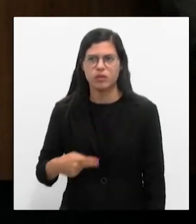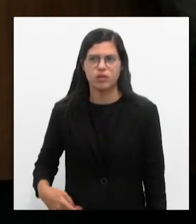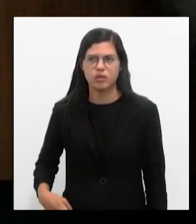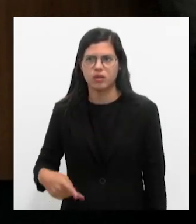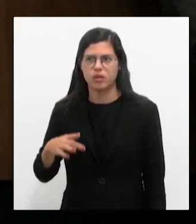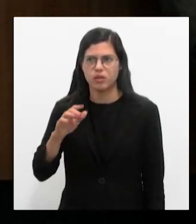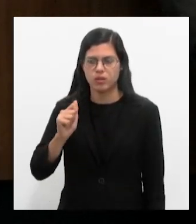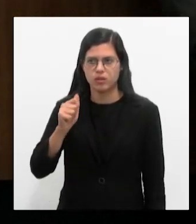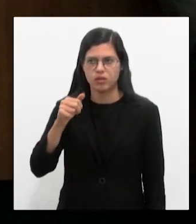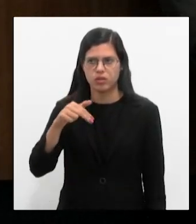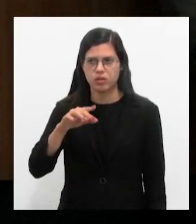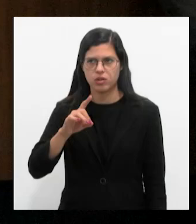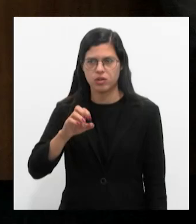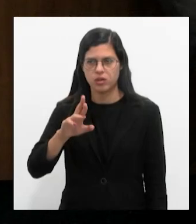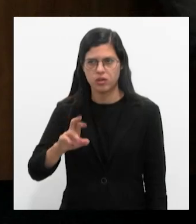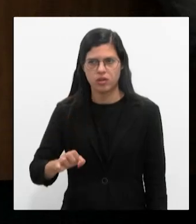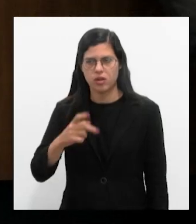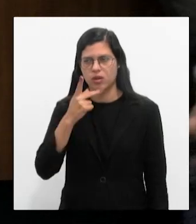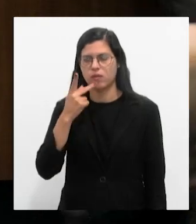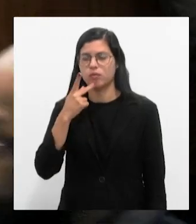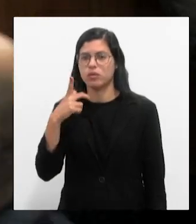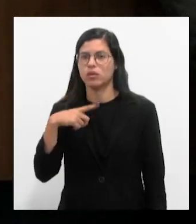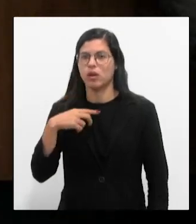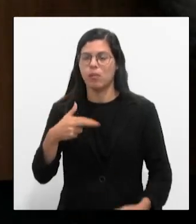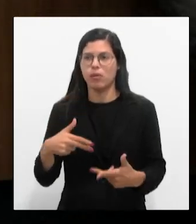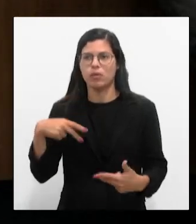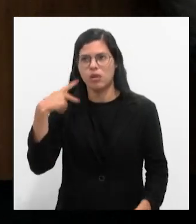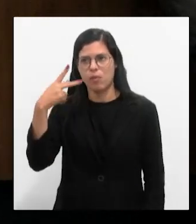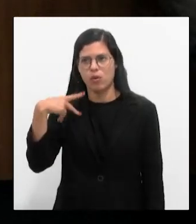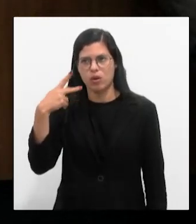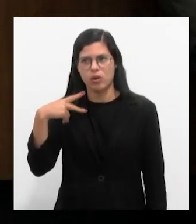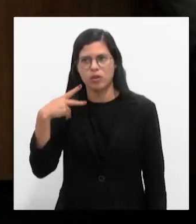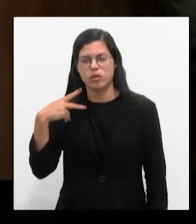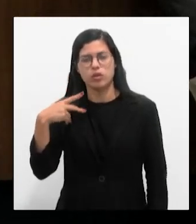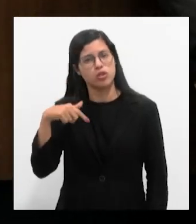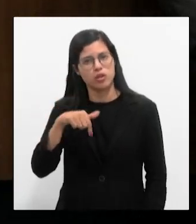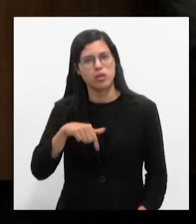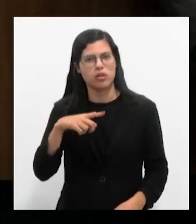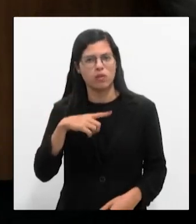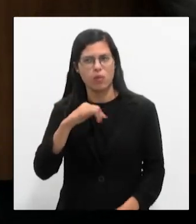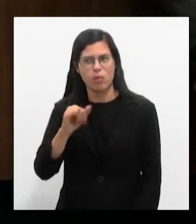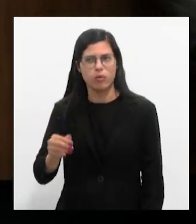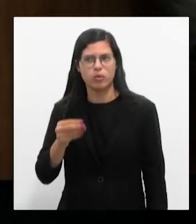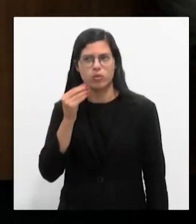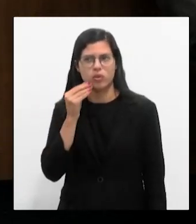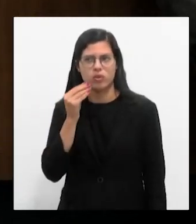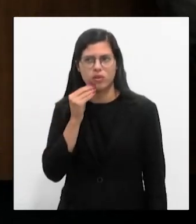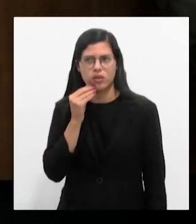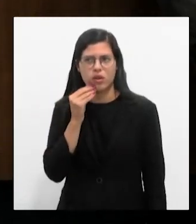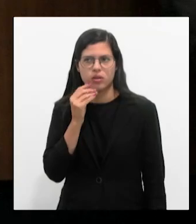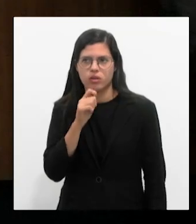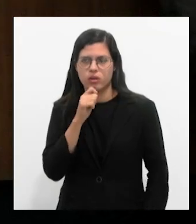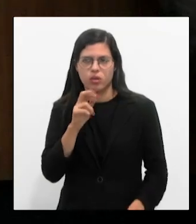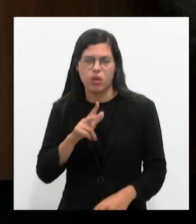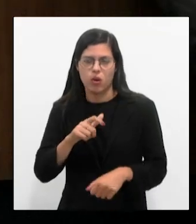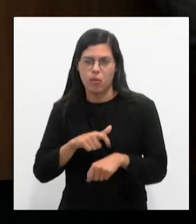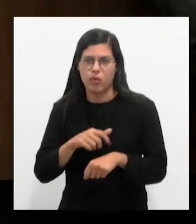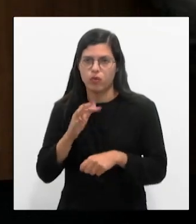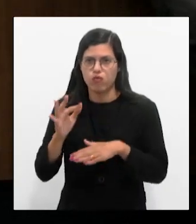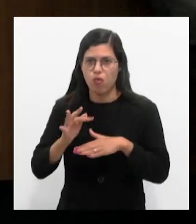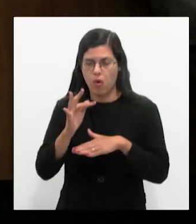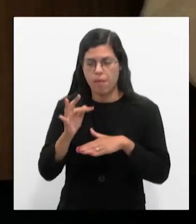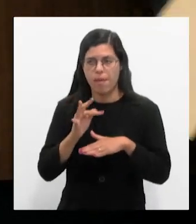Correia, existe uma questão política que deve ser enfrentada e ali foi uma oportunidade de fazermos, ainda que não fosse o momento formal mais